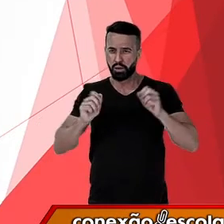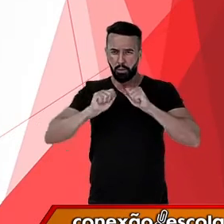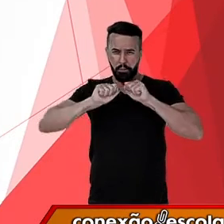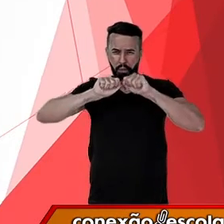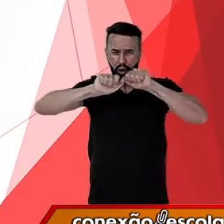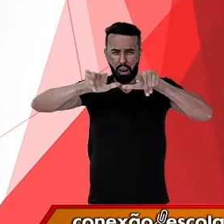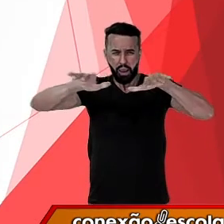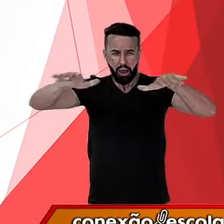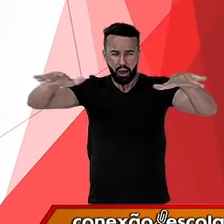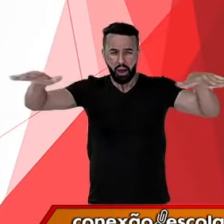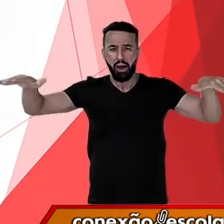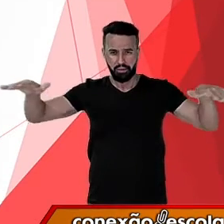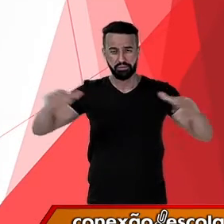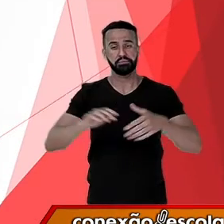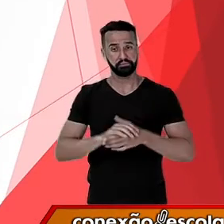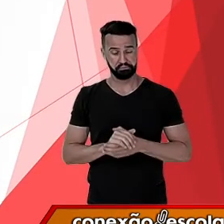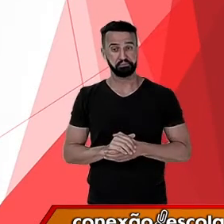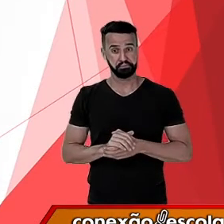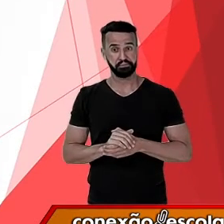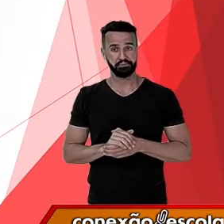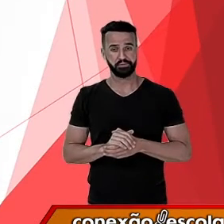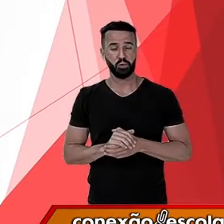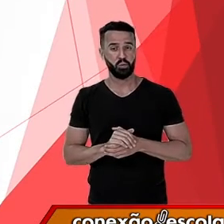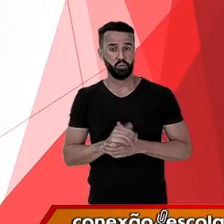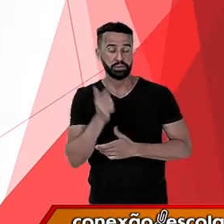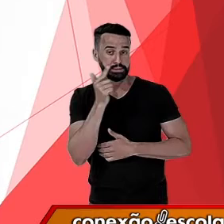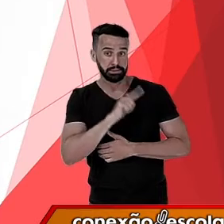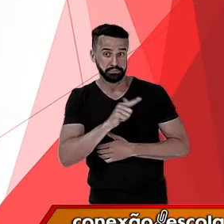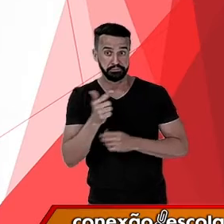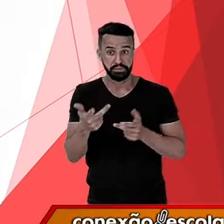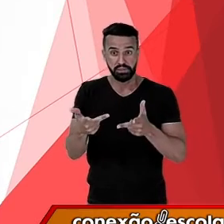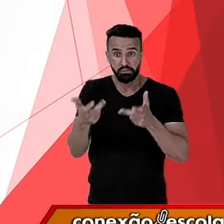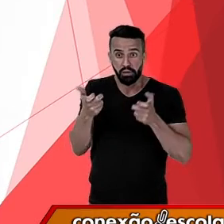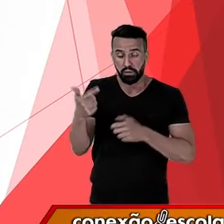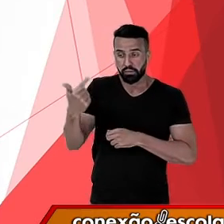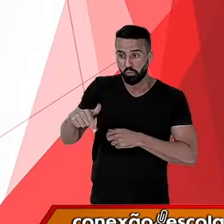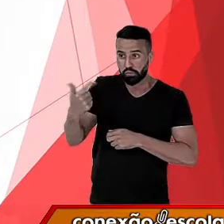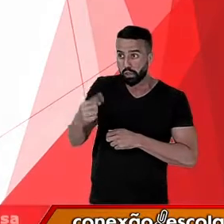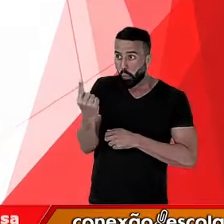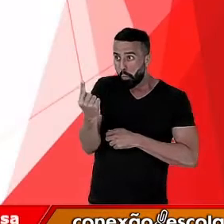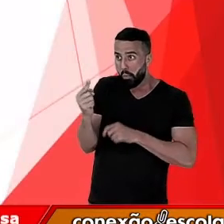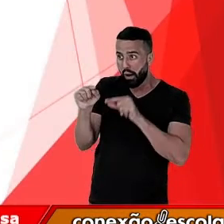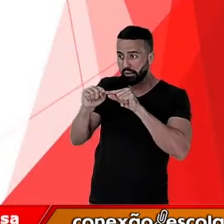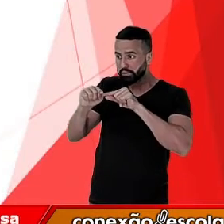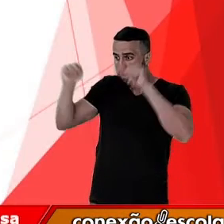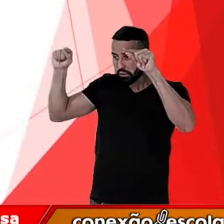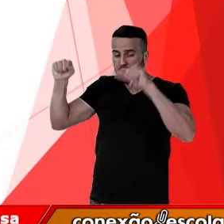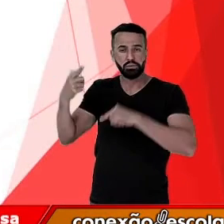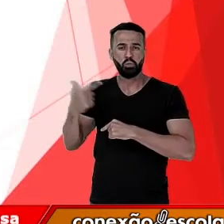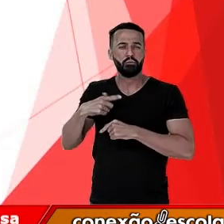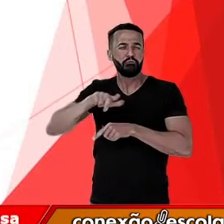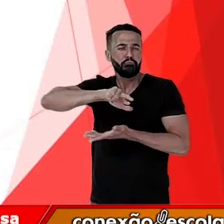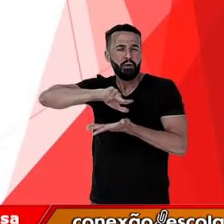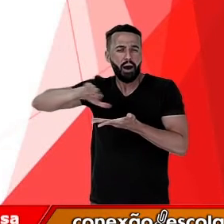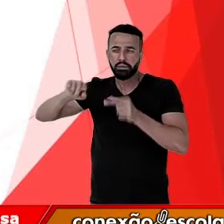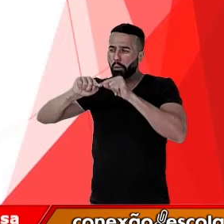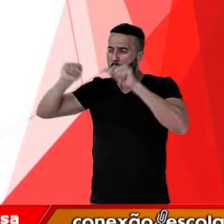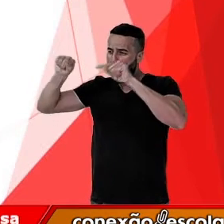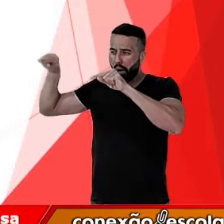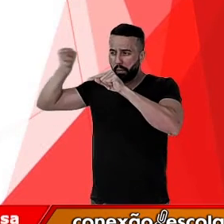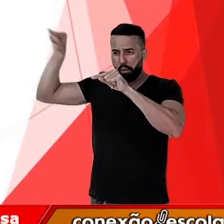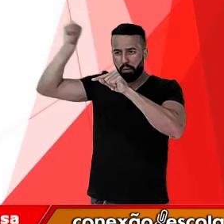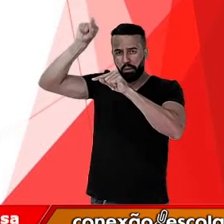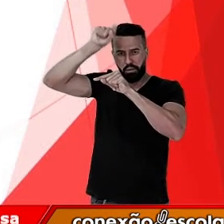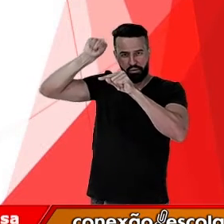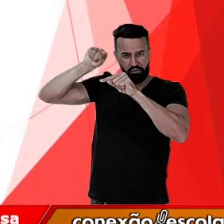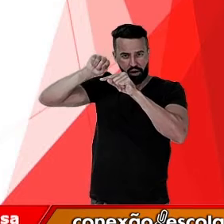cantos. Perceba que não tem uma setinha, né? Tem várias pontas. E o último é o